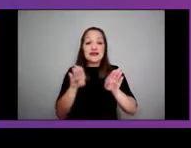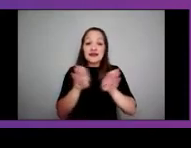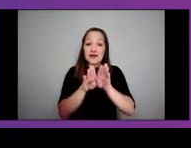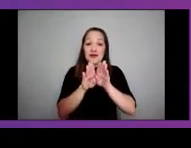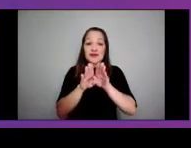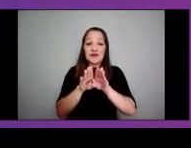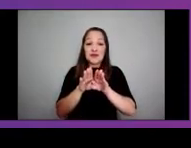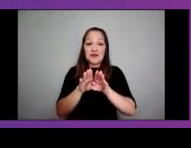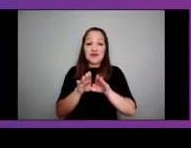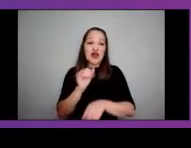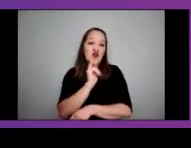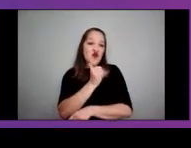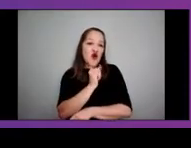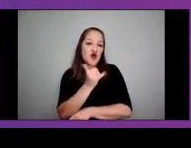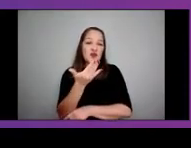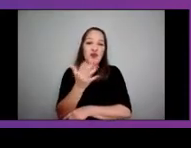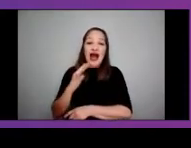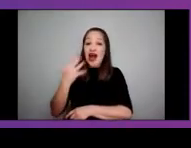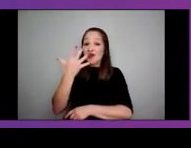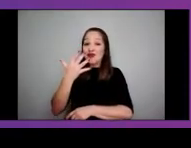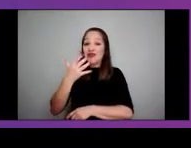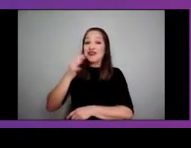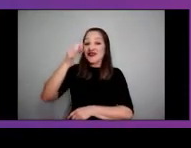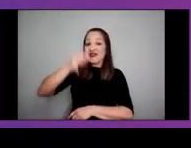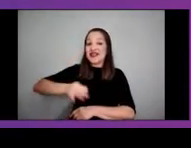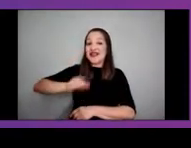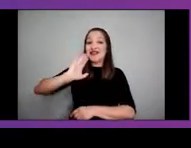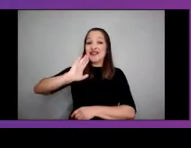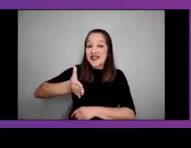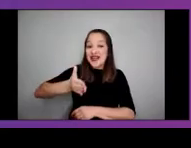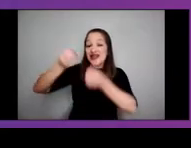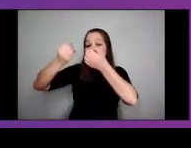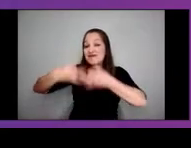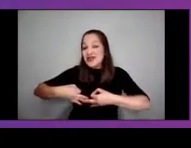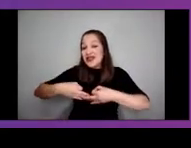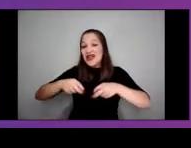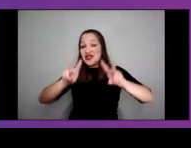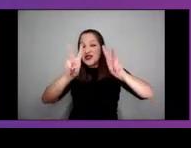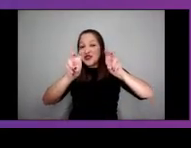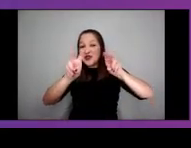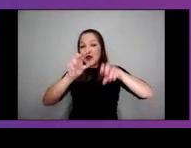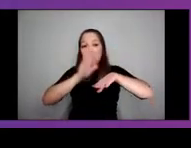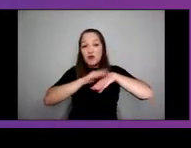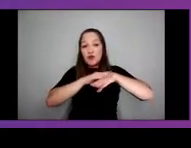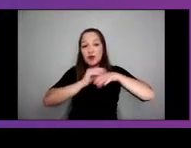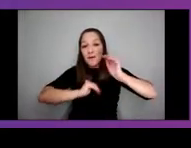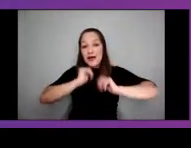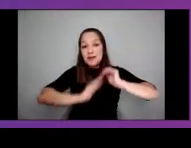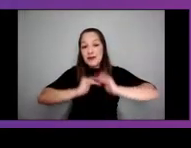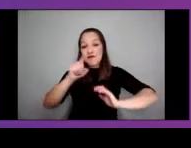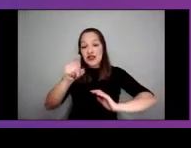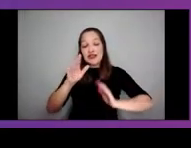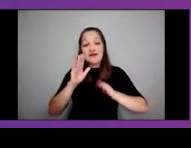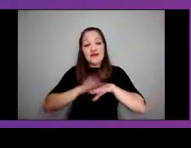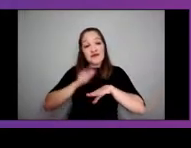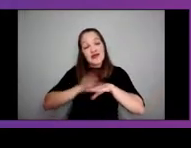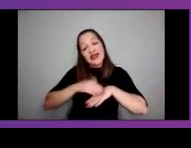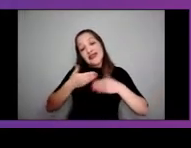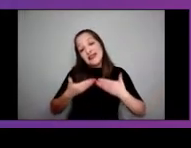concretos talvez contar um pouquinho de alguma algum exercício que você faça é o